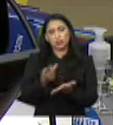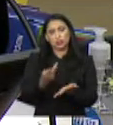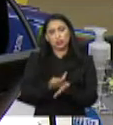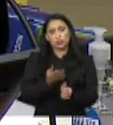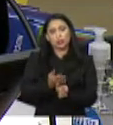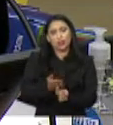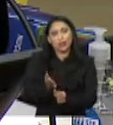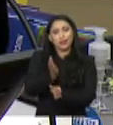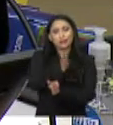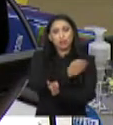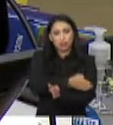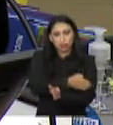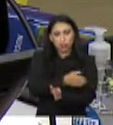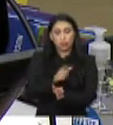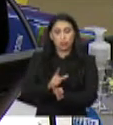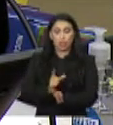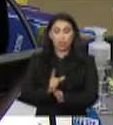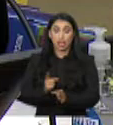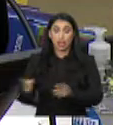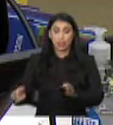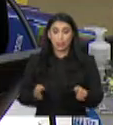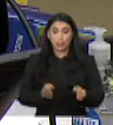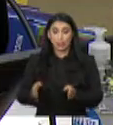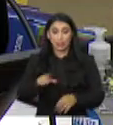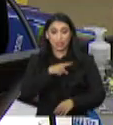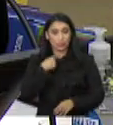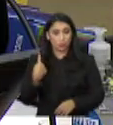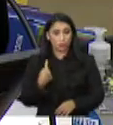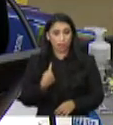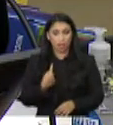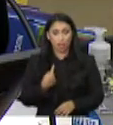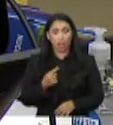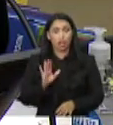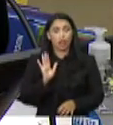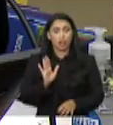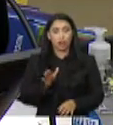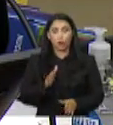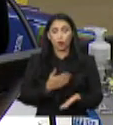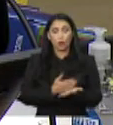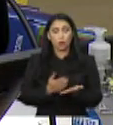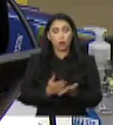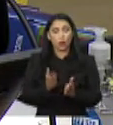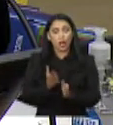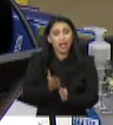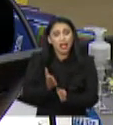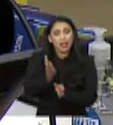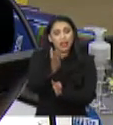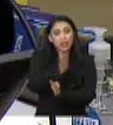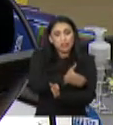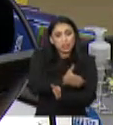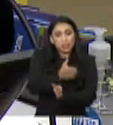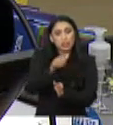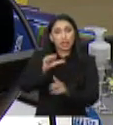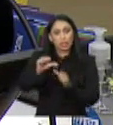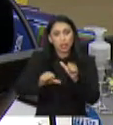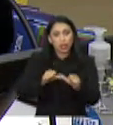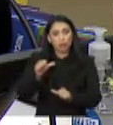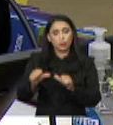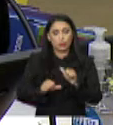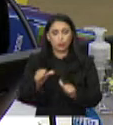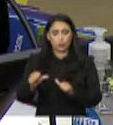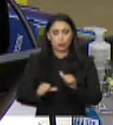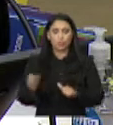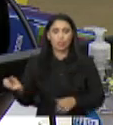contudo se a si a prescrição do direito de ação já havia se iniciado quando do Advento da alteração promovida